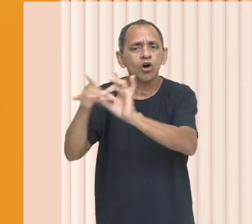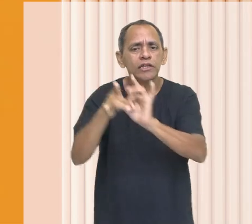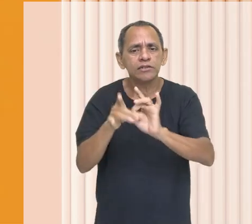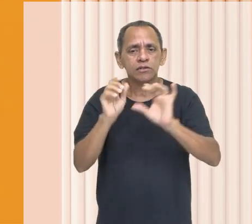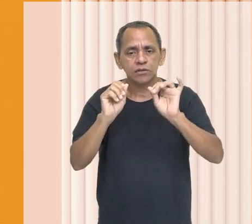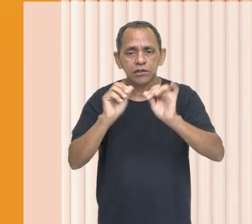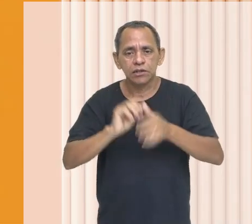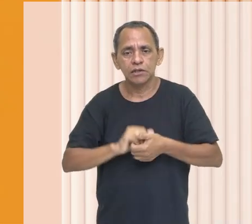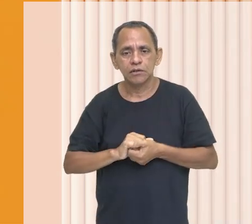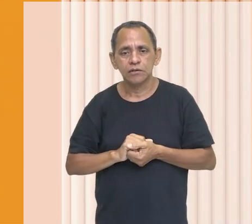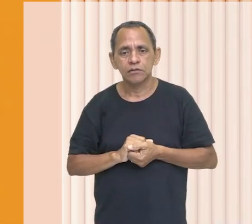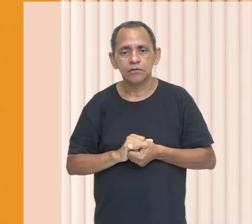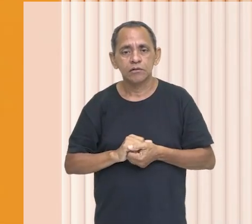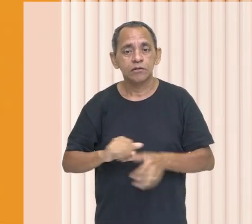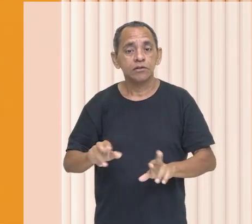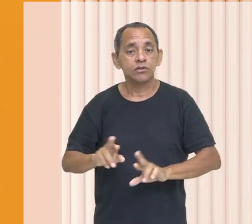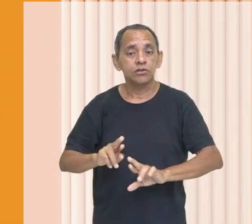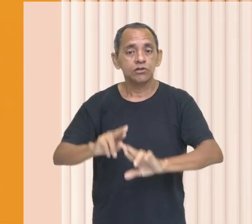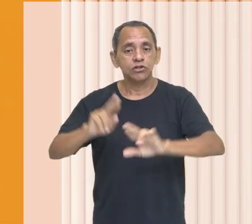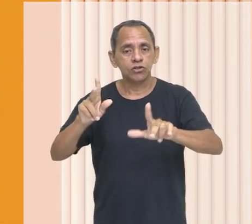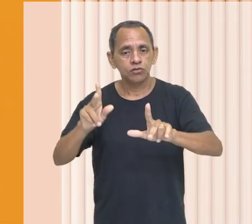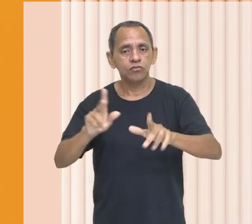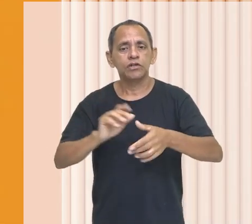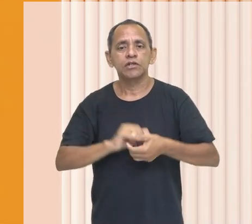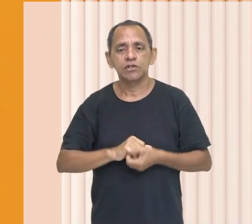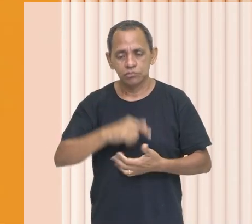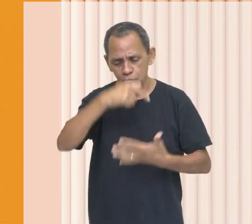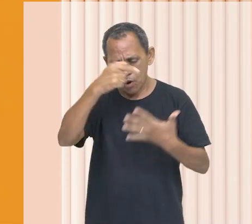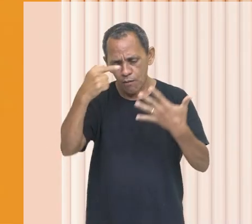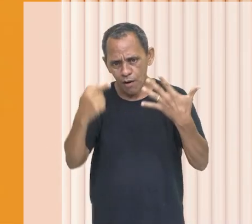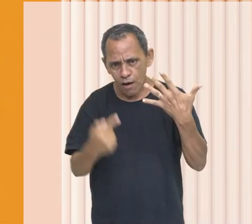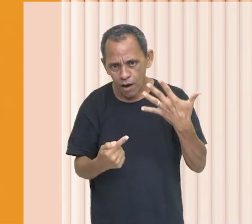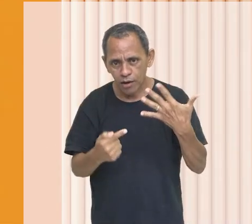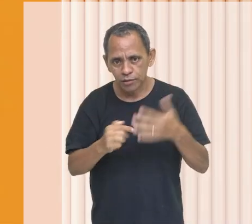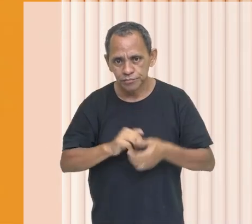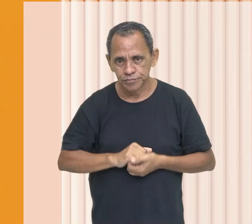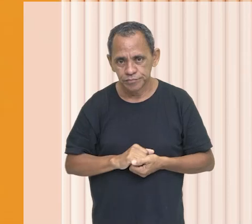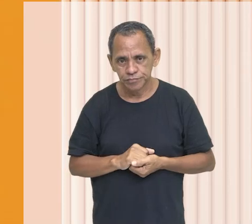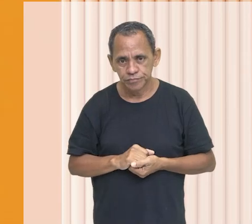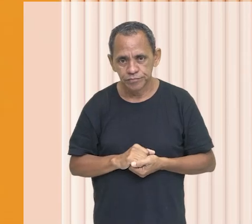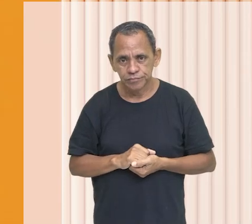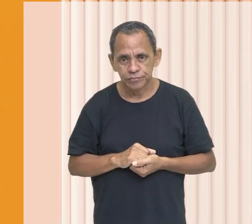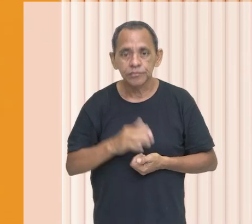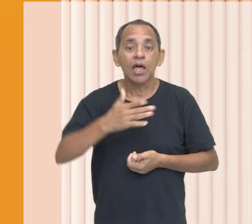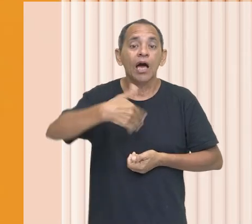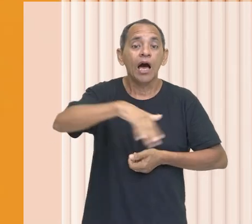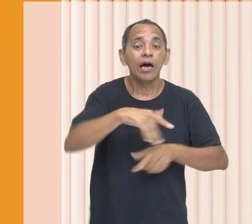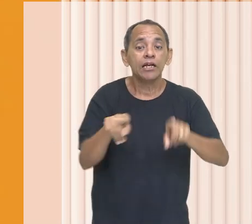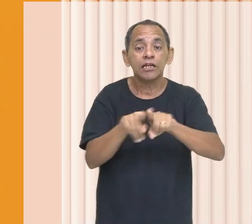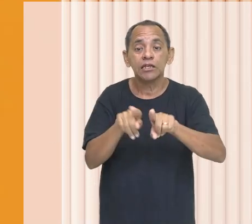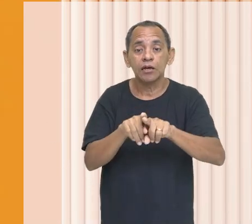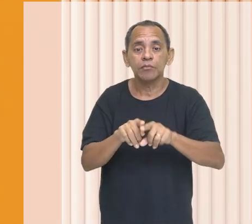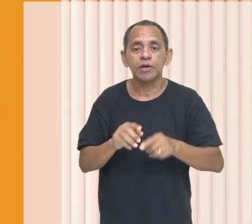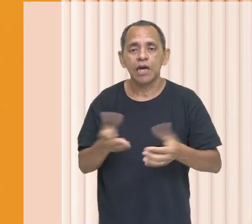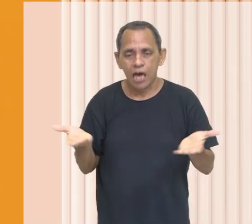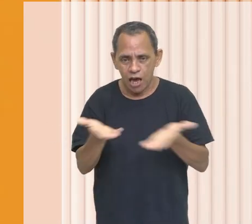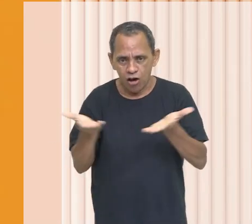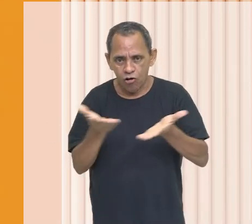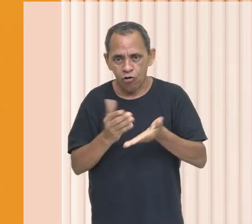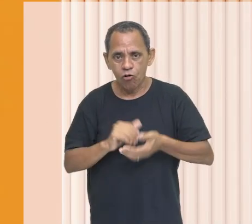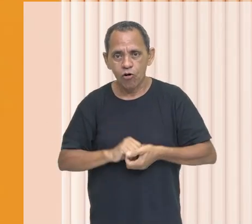conexão entre os diferentes componentes. E agora, nesse momento, nós vamos